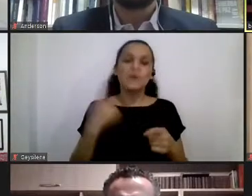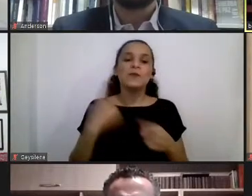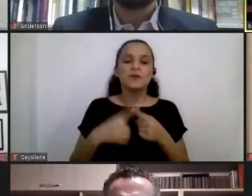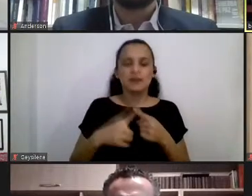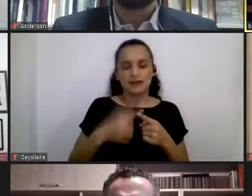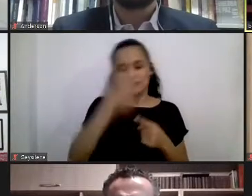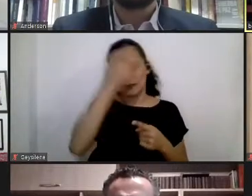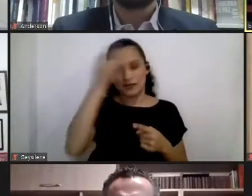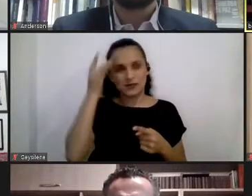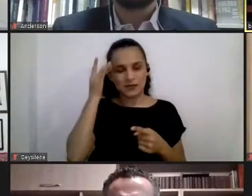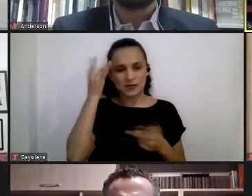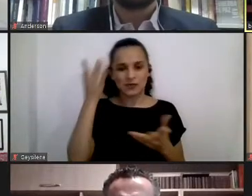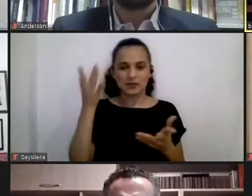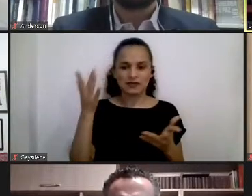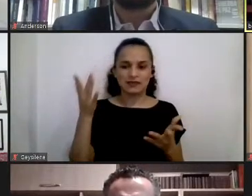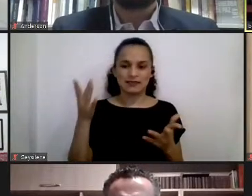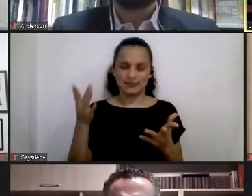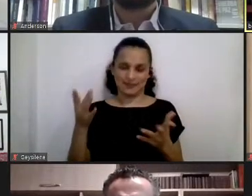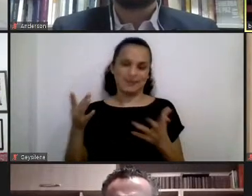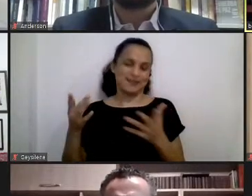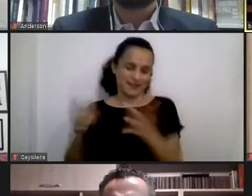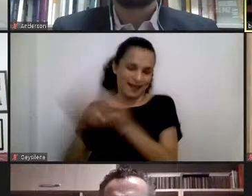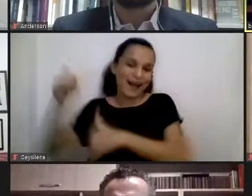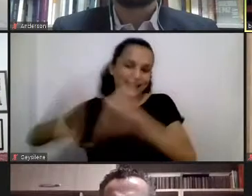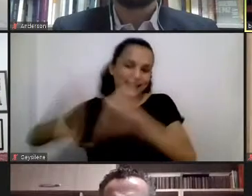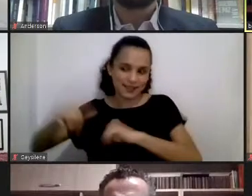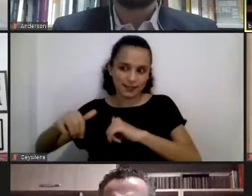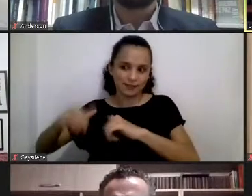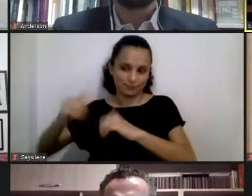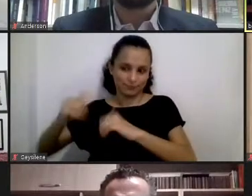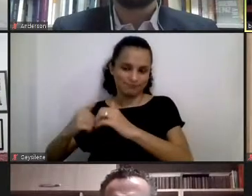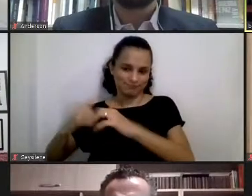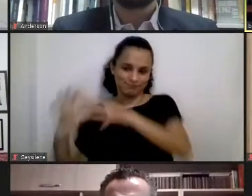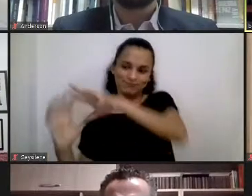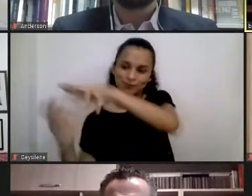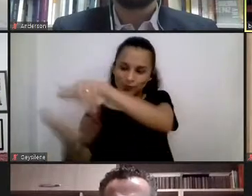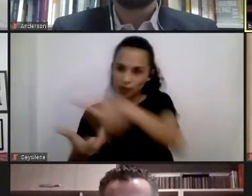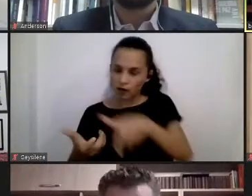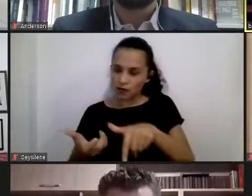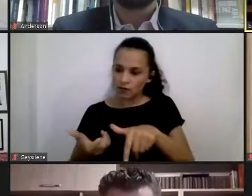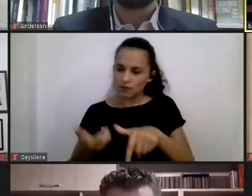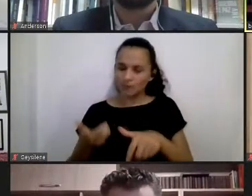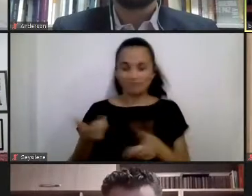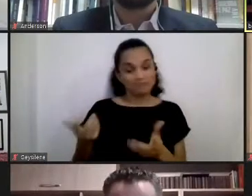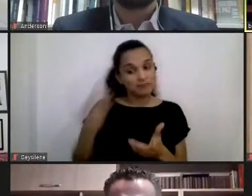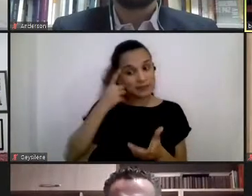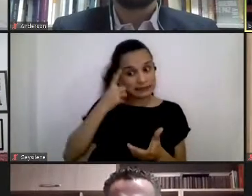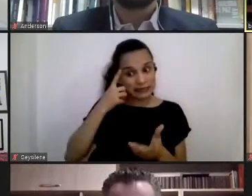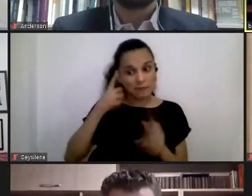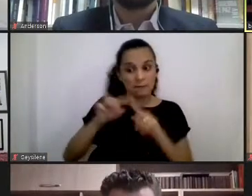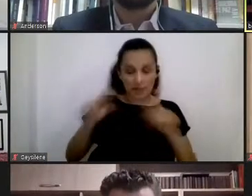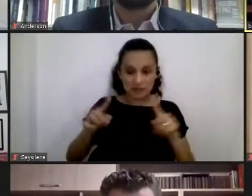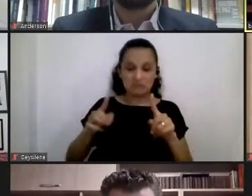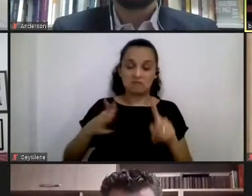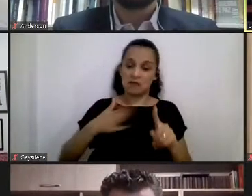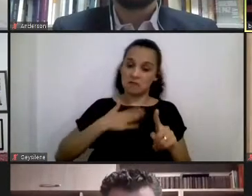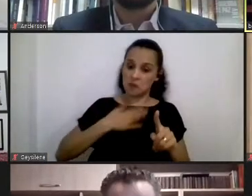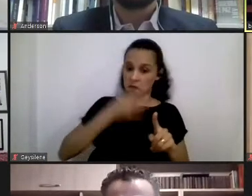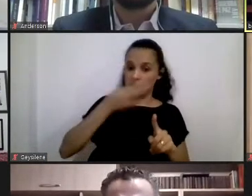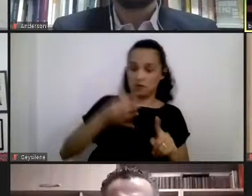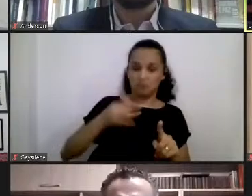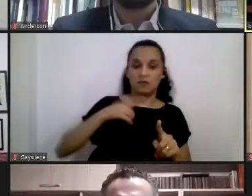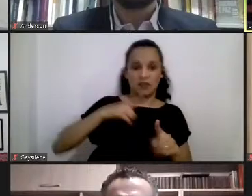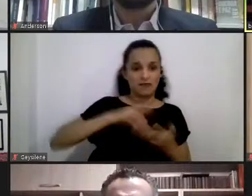internacionais julgaram, mas acabou que foi muito frutífera, não só para mim, mas